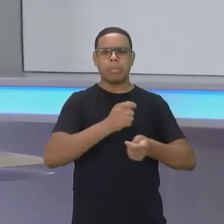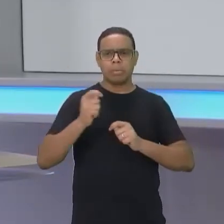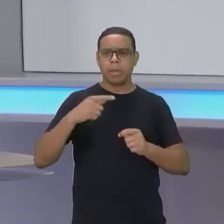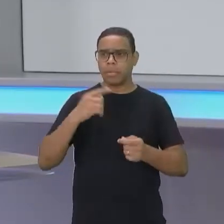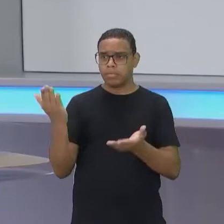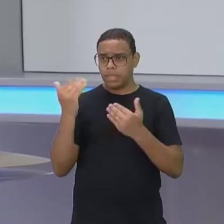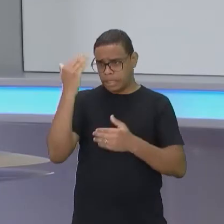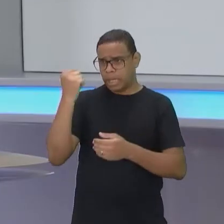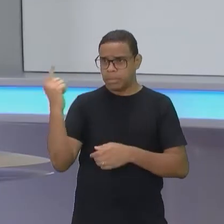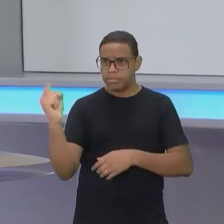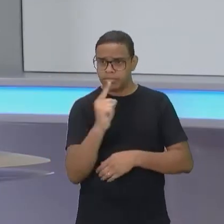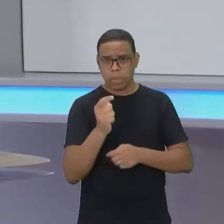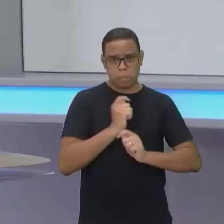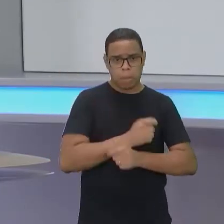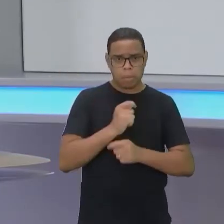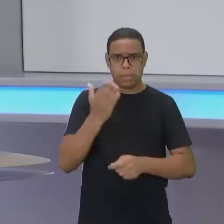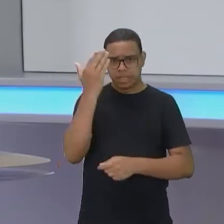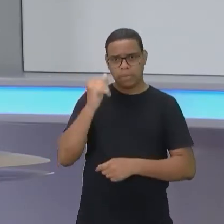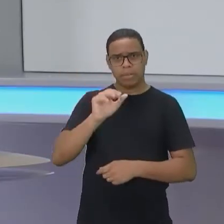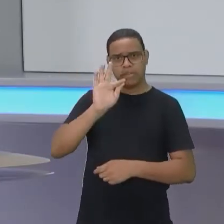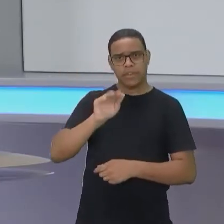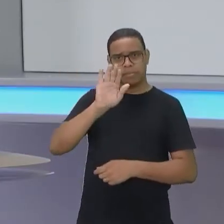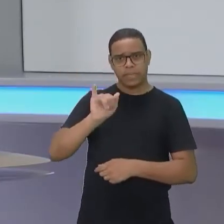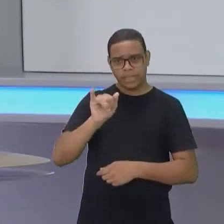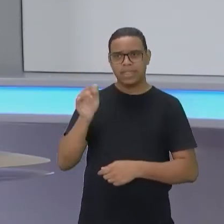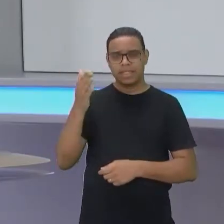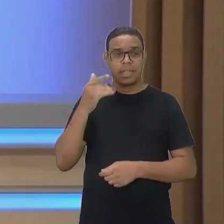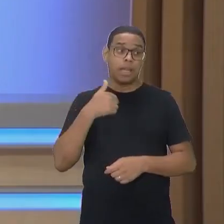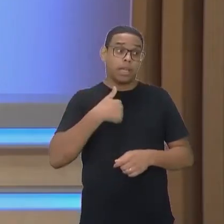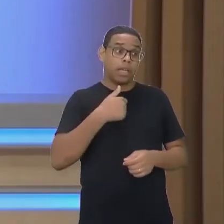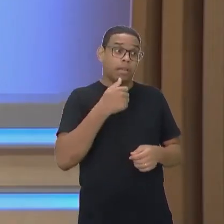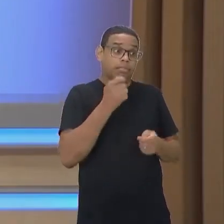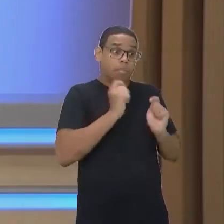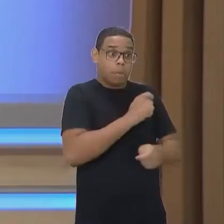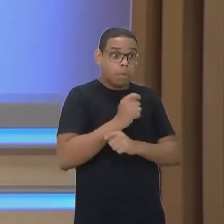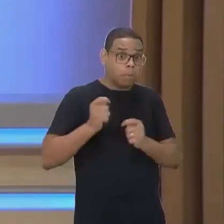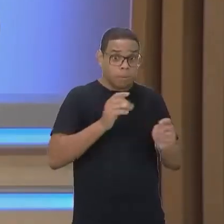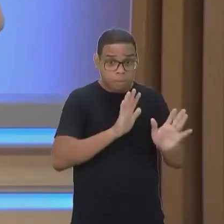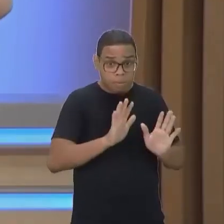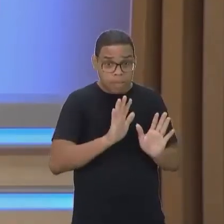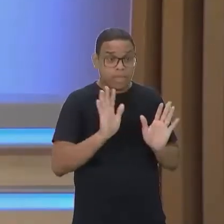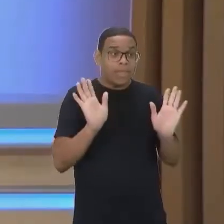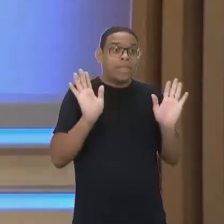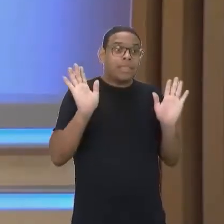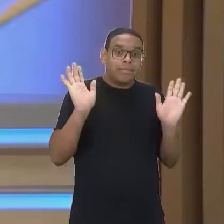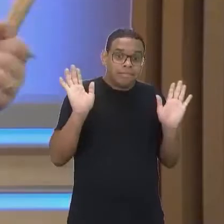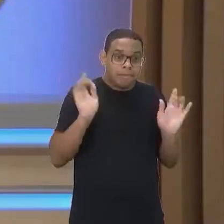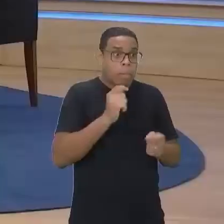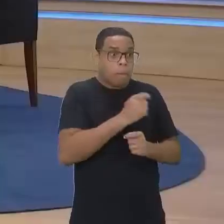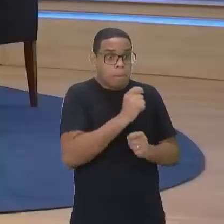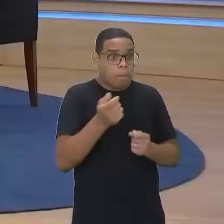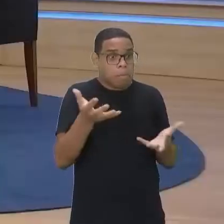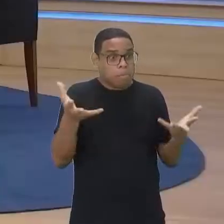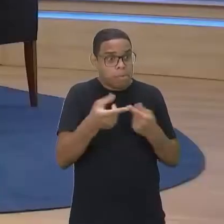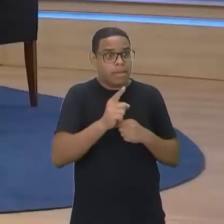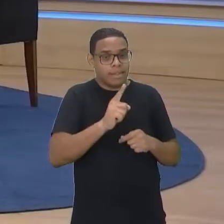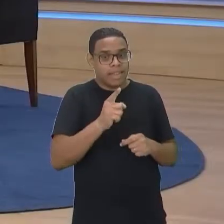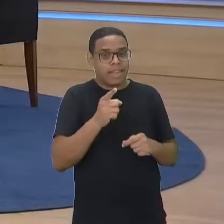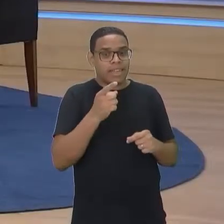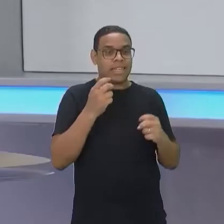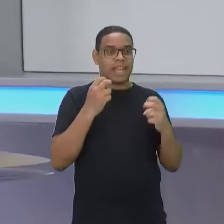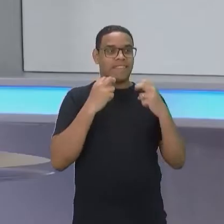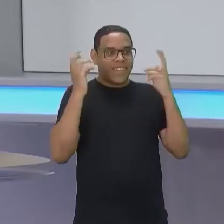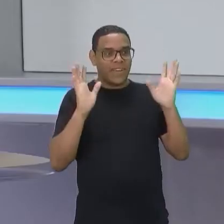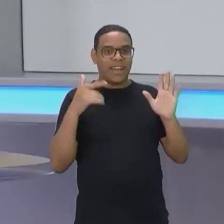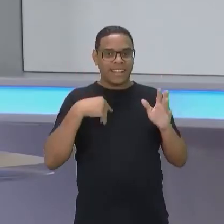para tocar. Você pode tocar um pouco, Fabi? Não, eu não sei tocar, mas... Isso não tem problema. Ué, se for pra passar vergonha, que seja